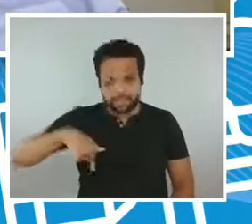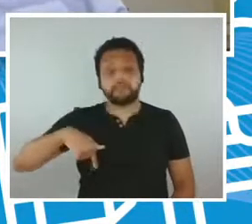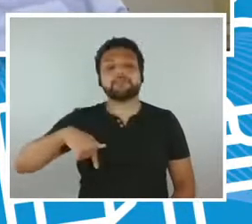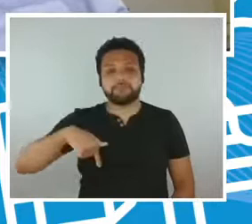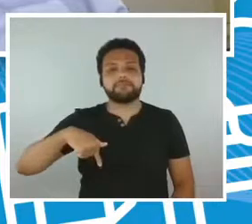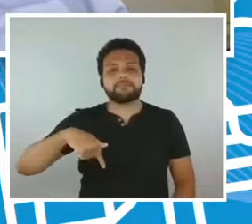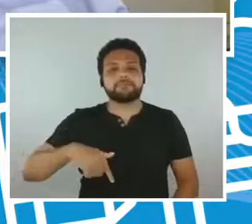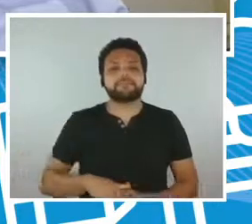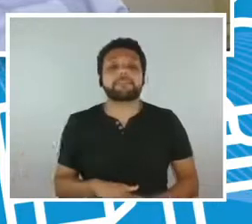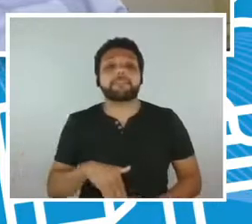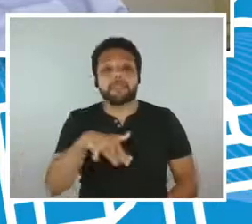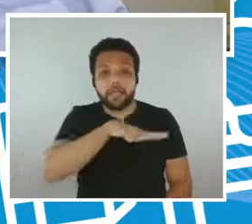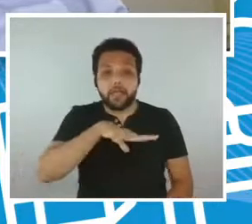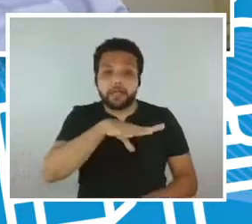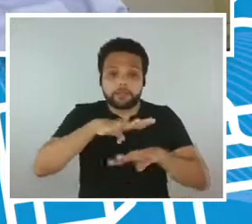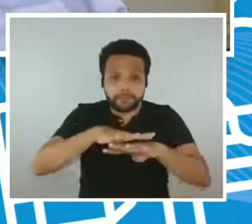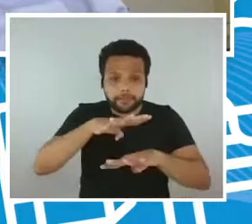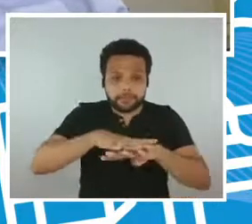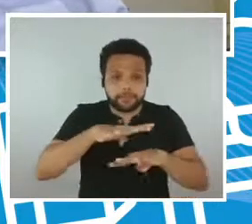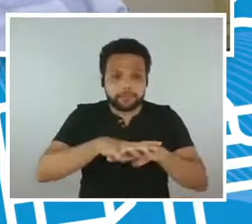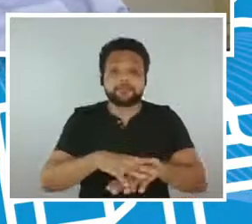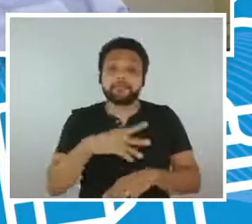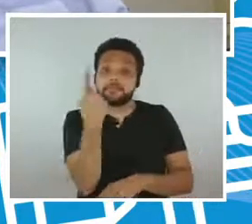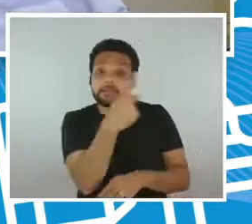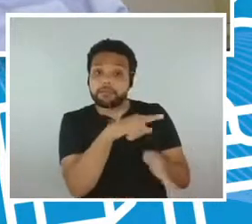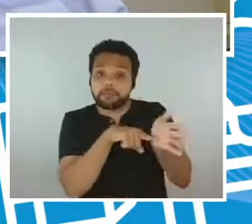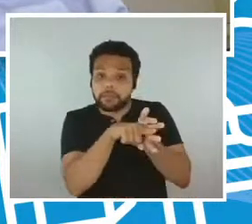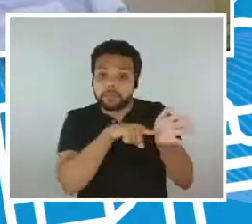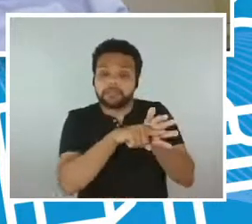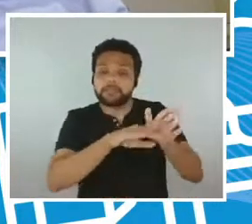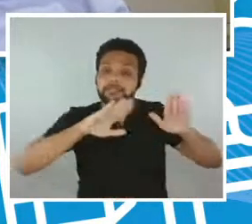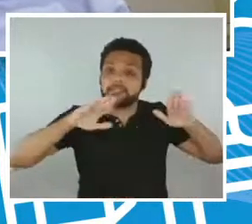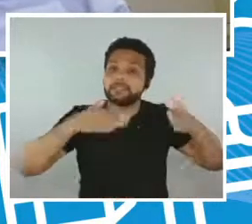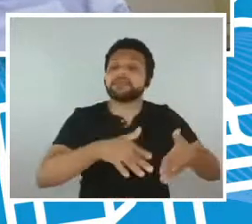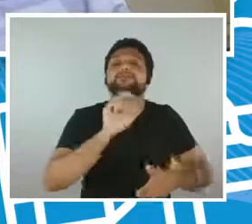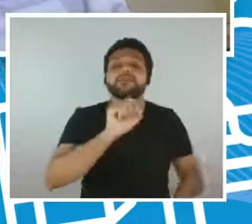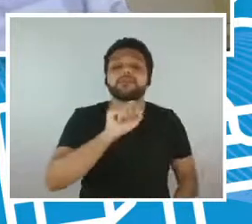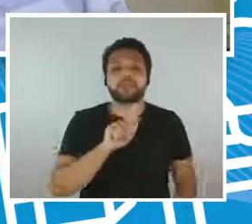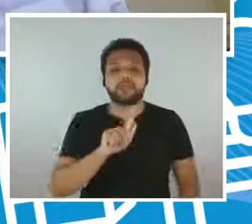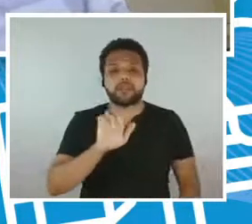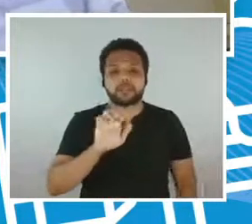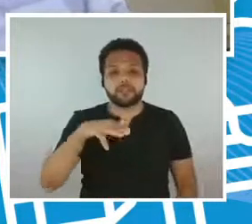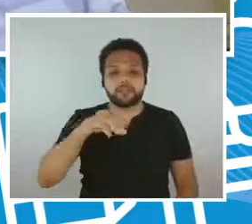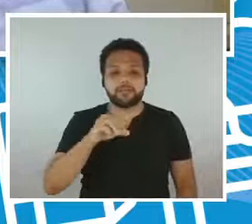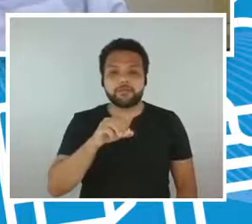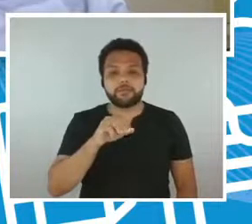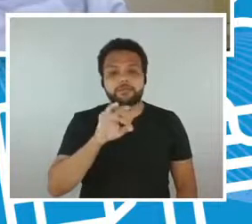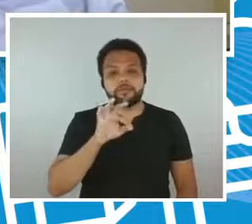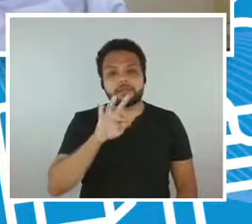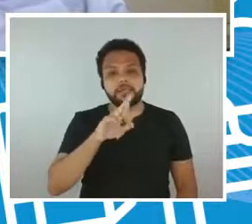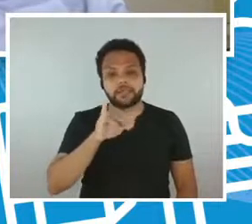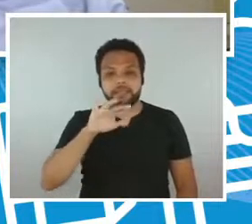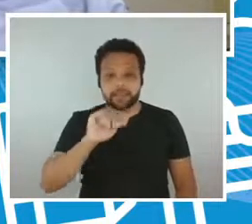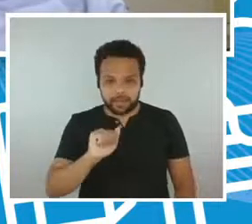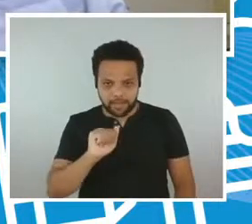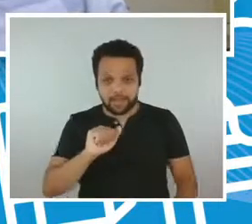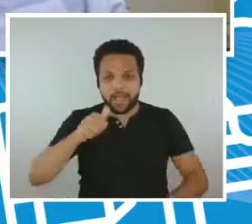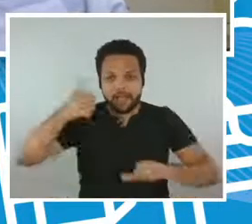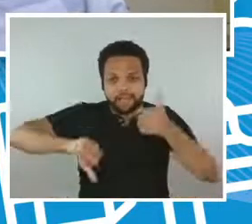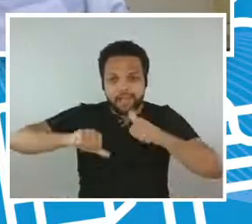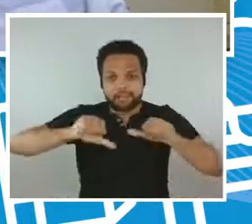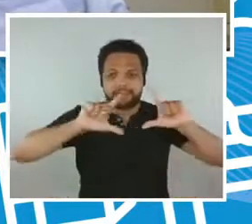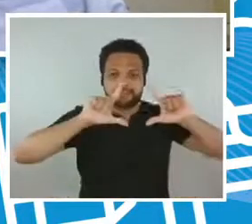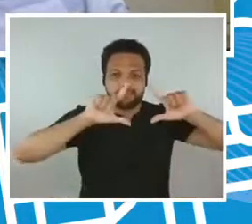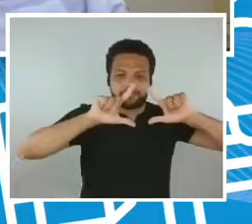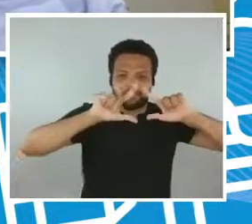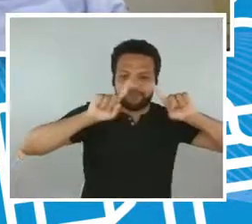área de matemática. Sua pesquisa tem ênfase em geometria diferencial, análise geométrica e ciência de